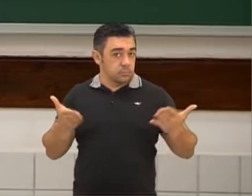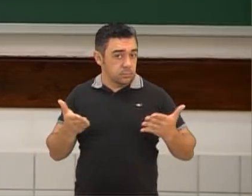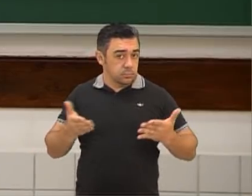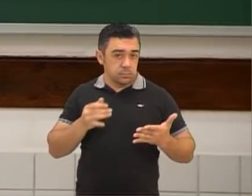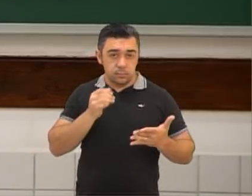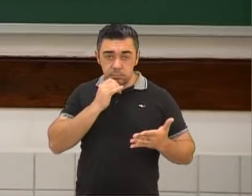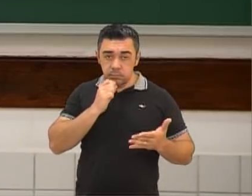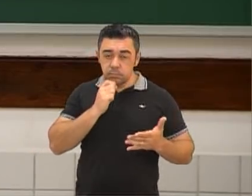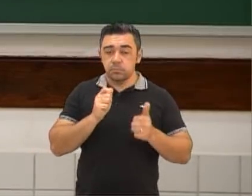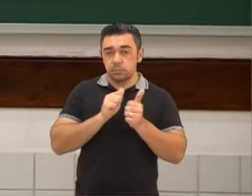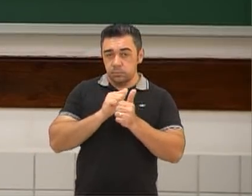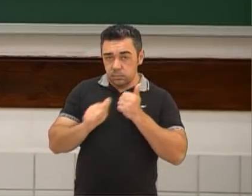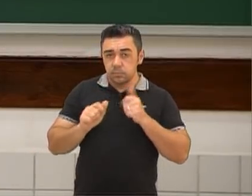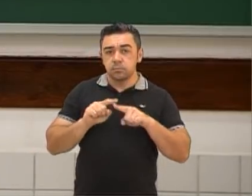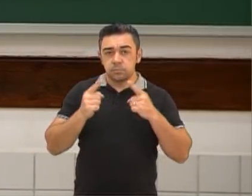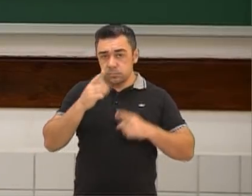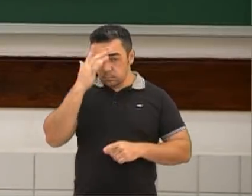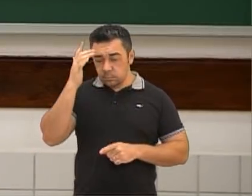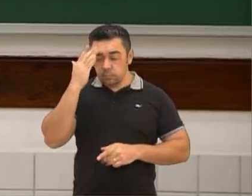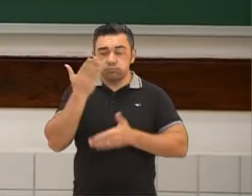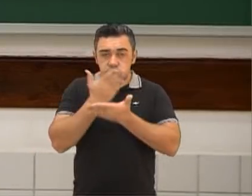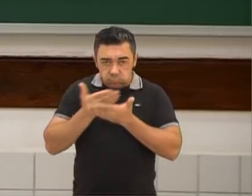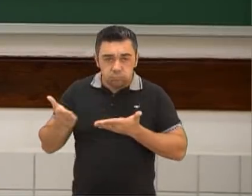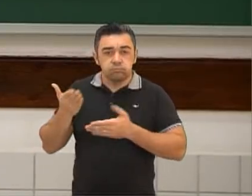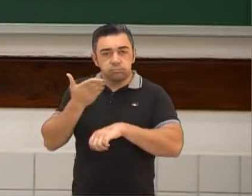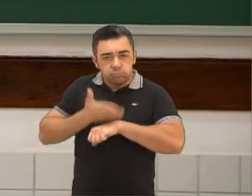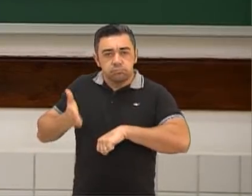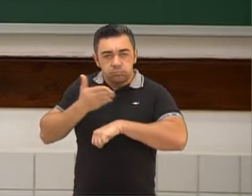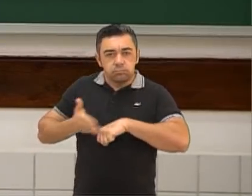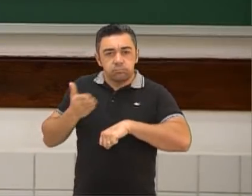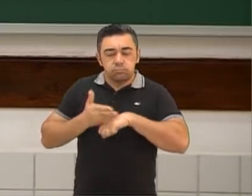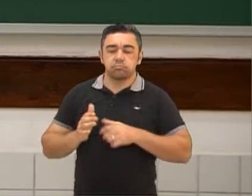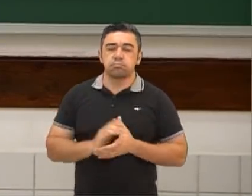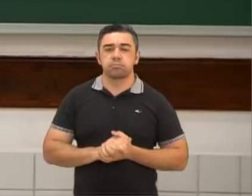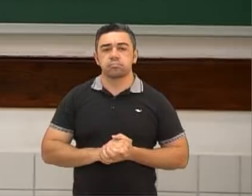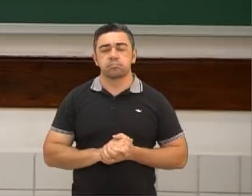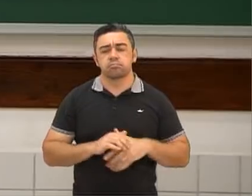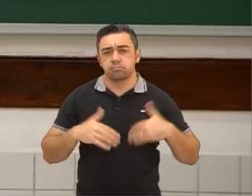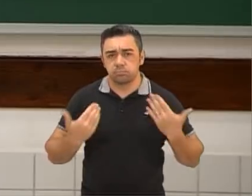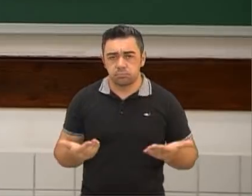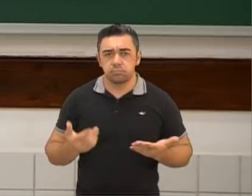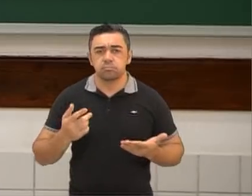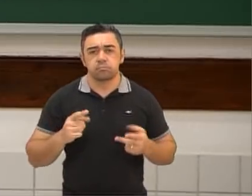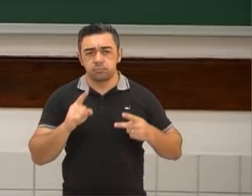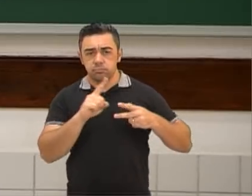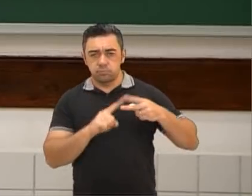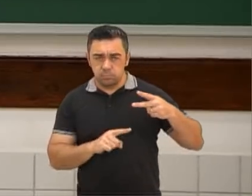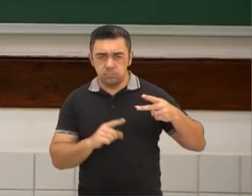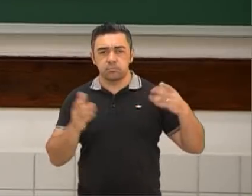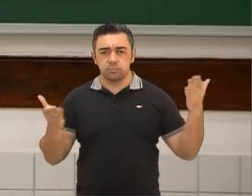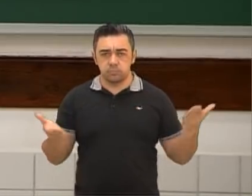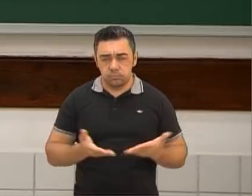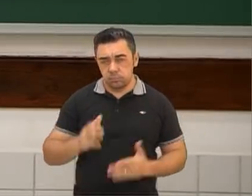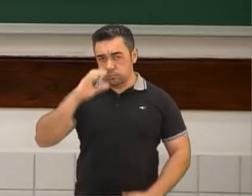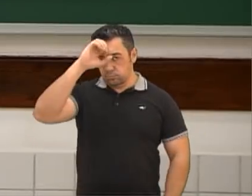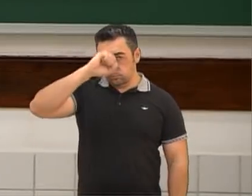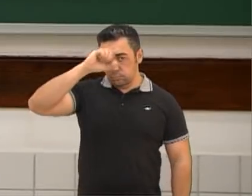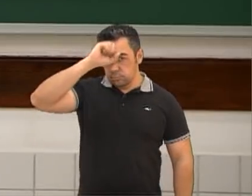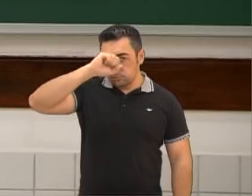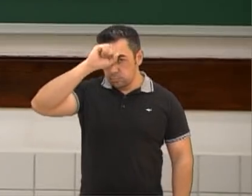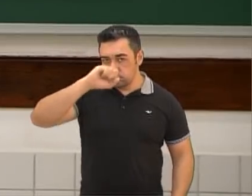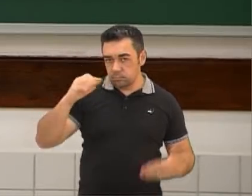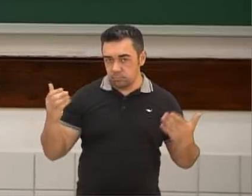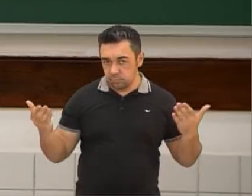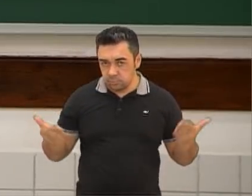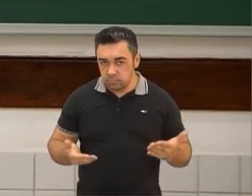mais tendo mais adeptos, mais praticantes, né? Então, essas foram as nossas duas atividades